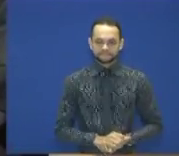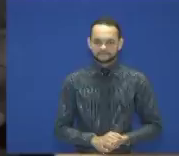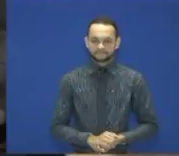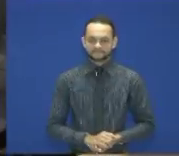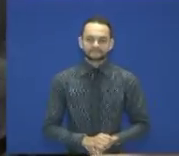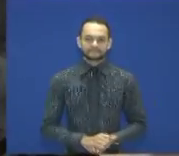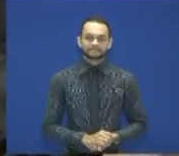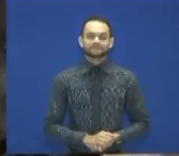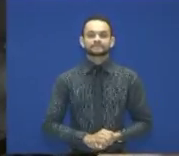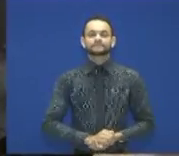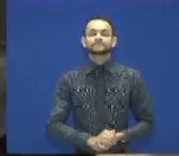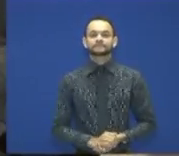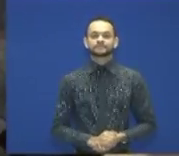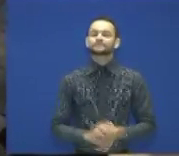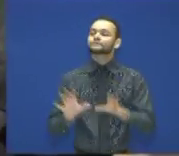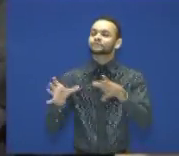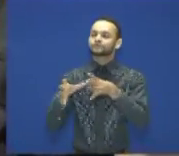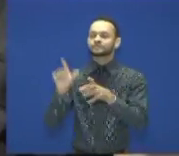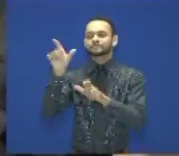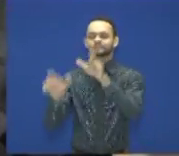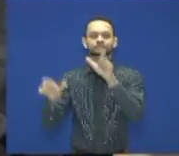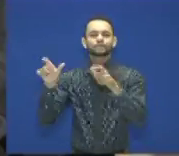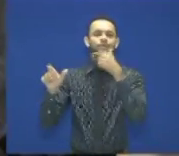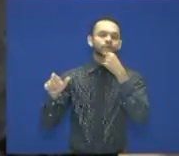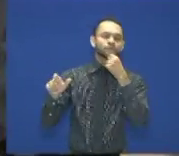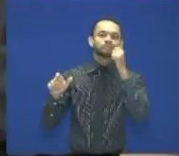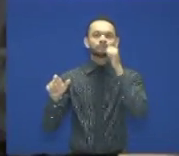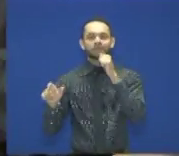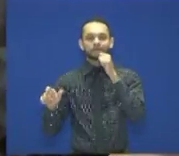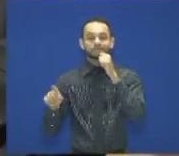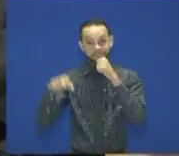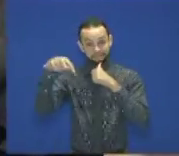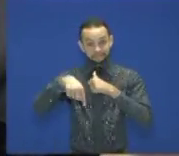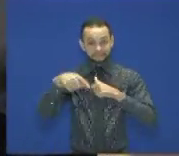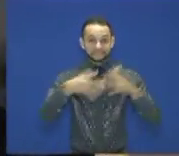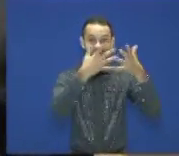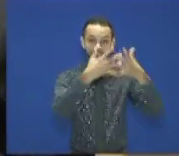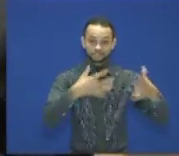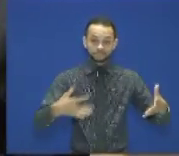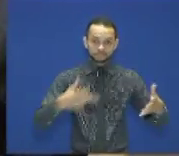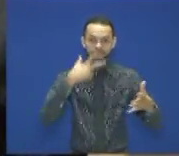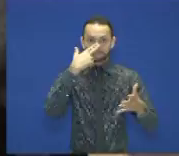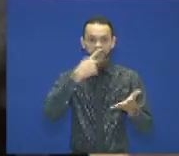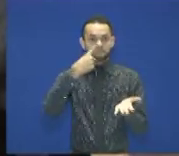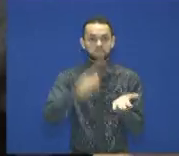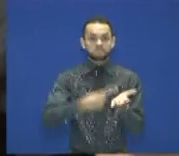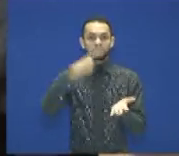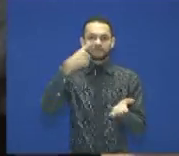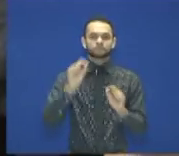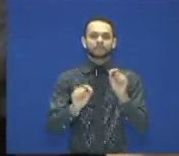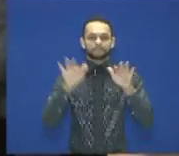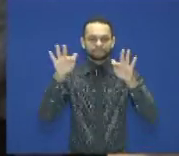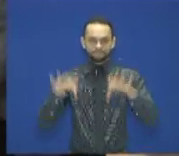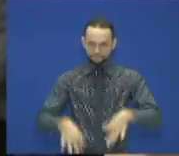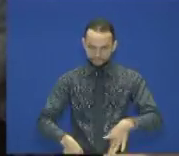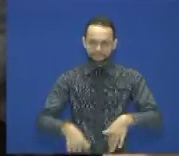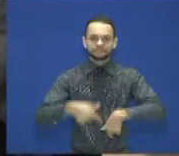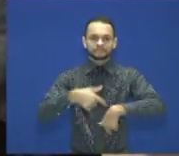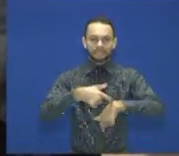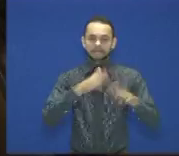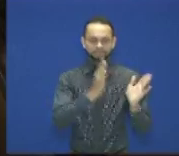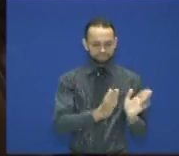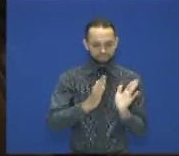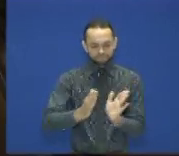Caros formandos e formandas, essa cerimônia, ela marca o encerramento de uma etapa importante de